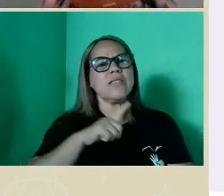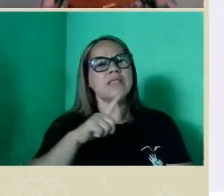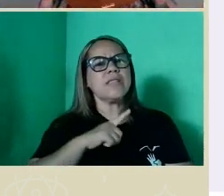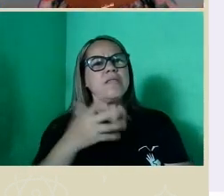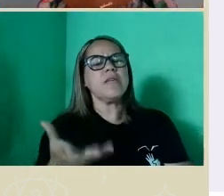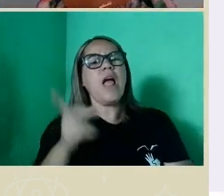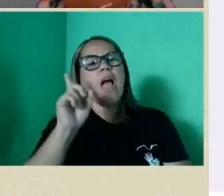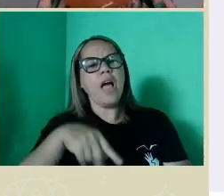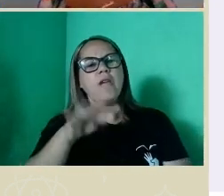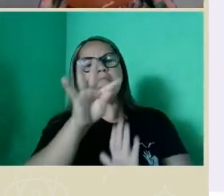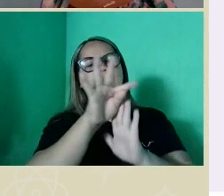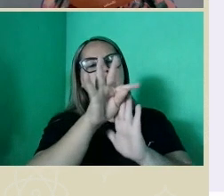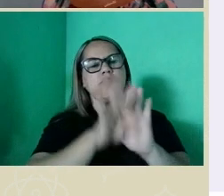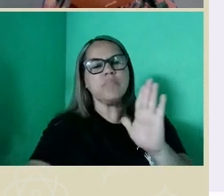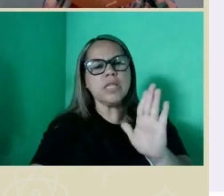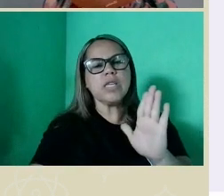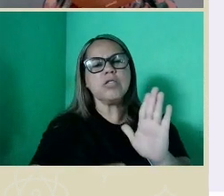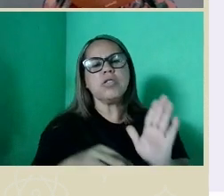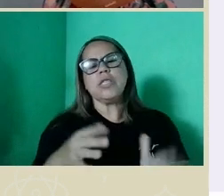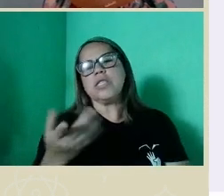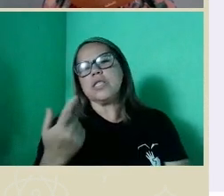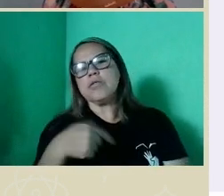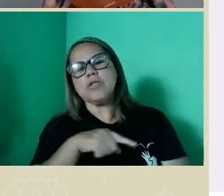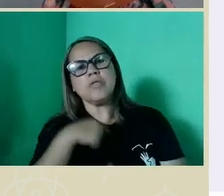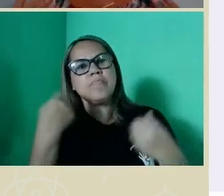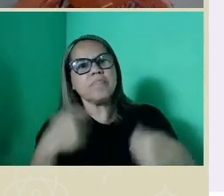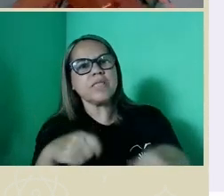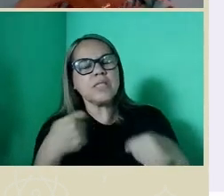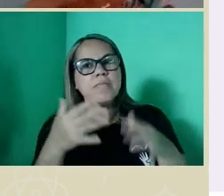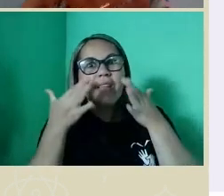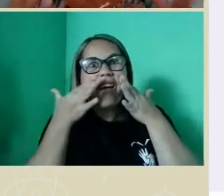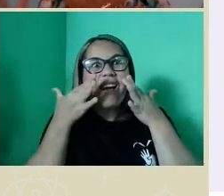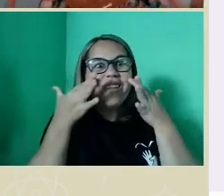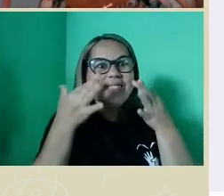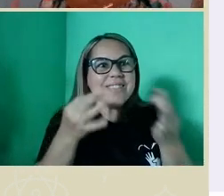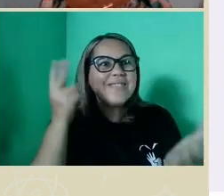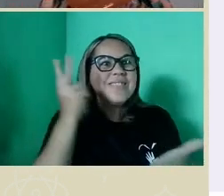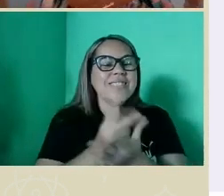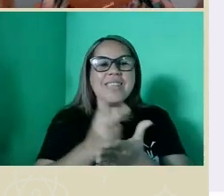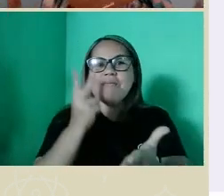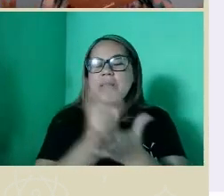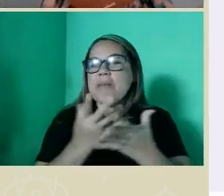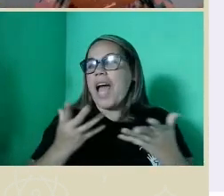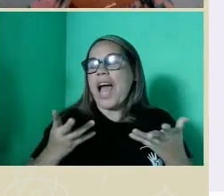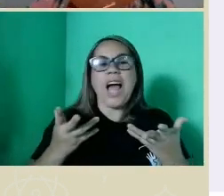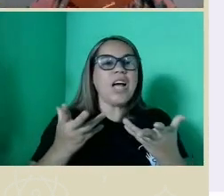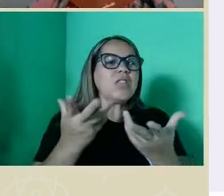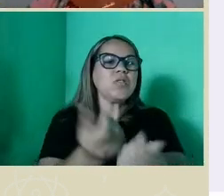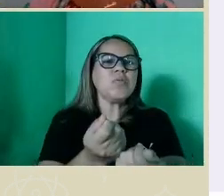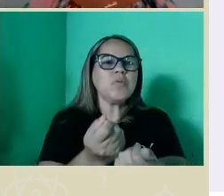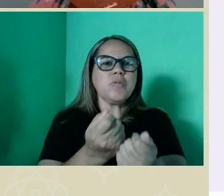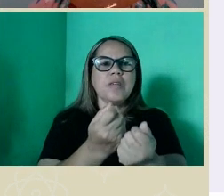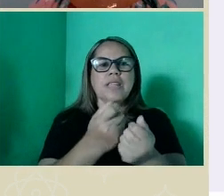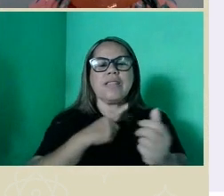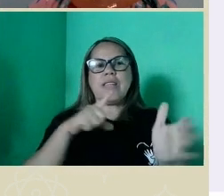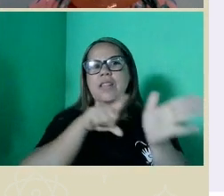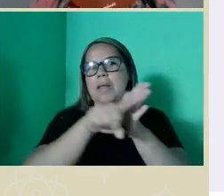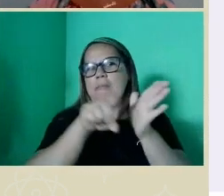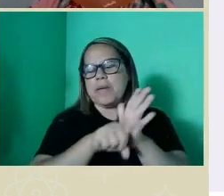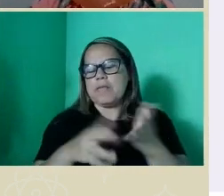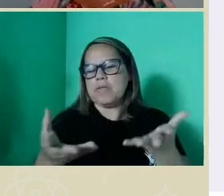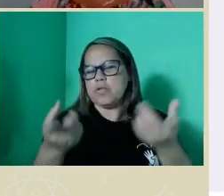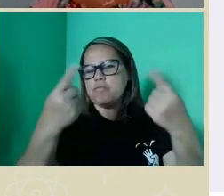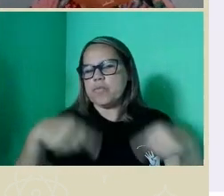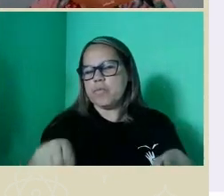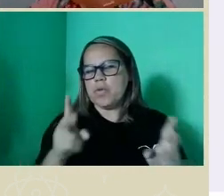é o texto né então a gente deve estar atento sempre a tudo o que aquela questão nos oferece então vamos lá para continuar a